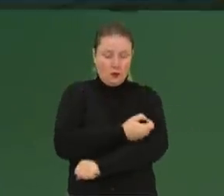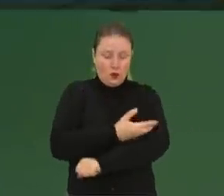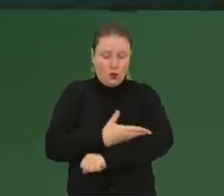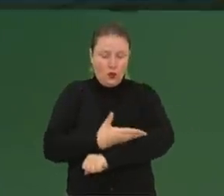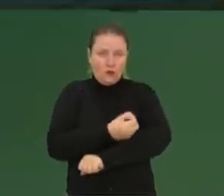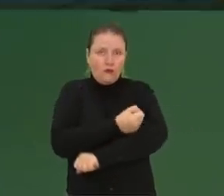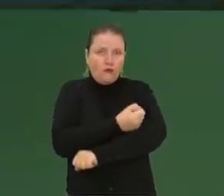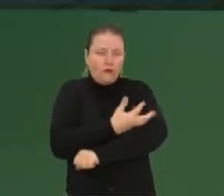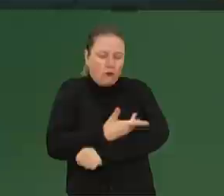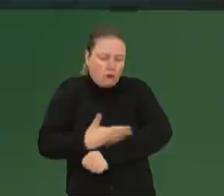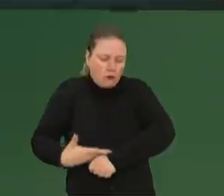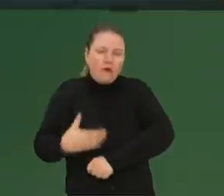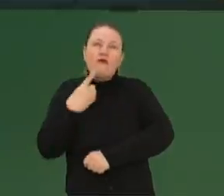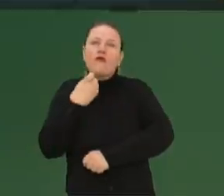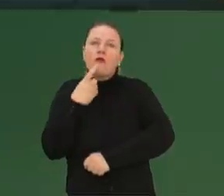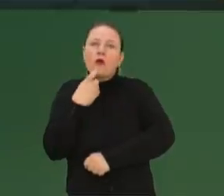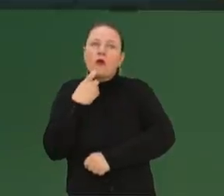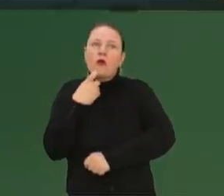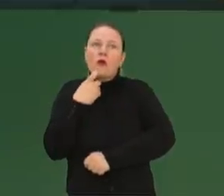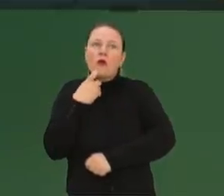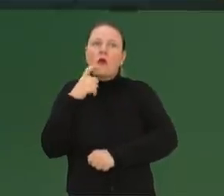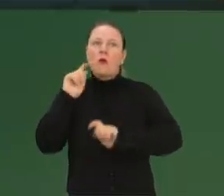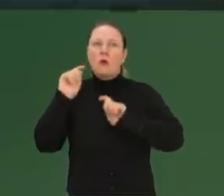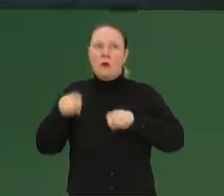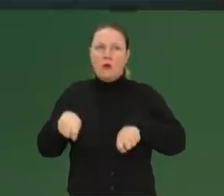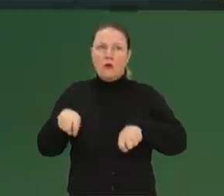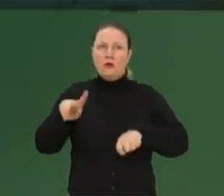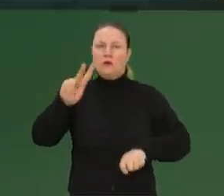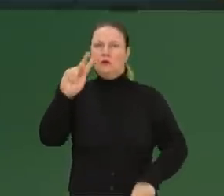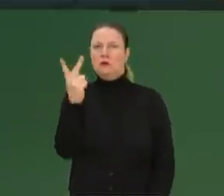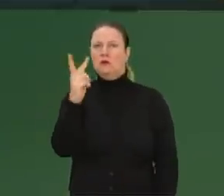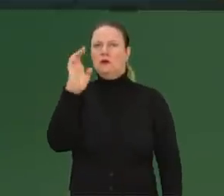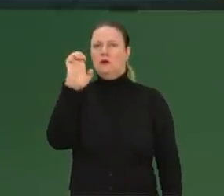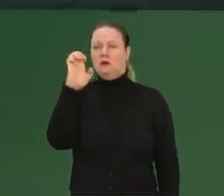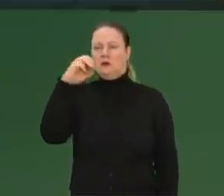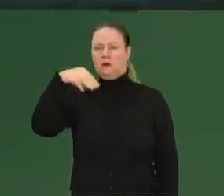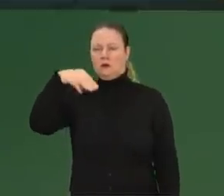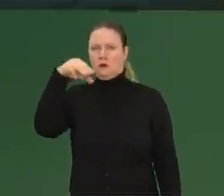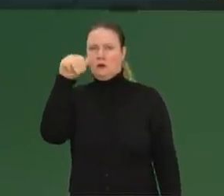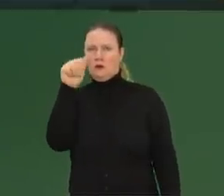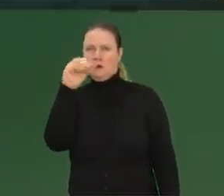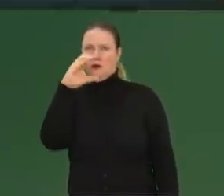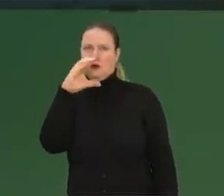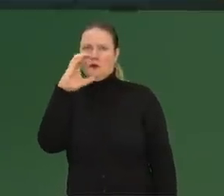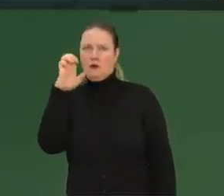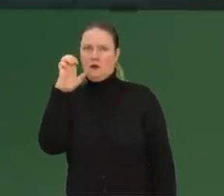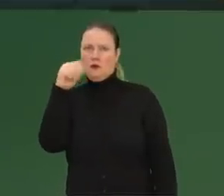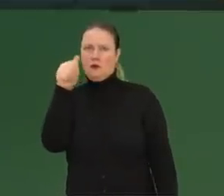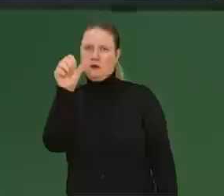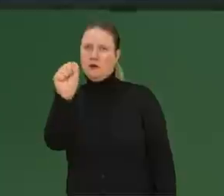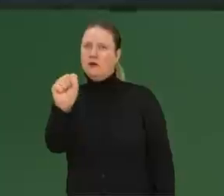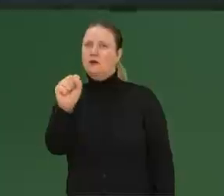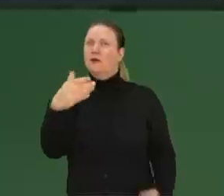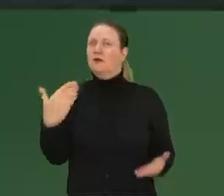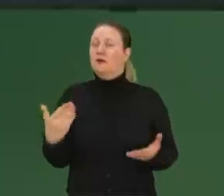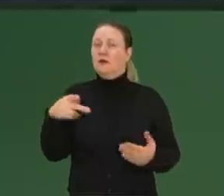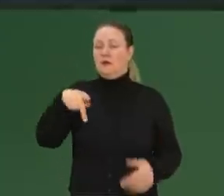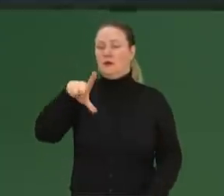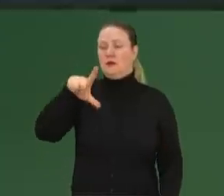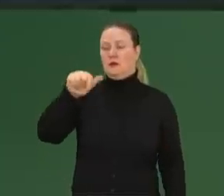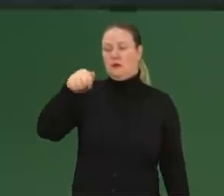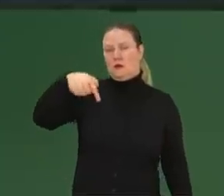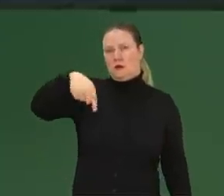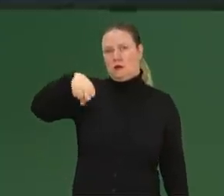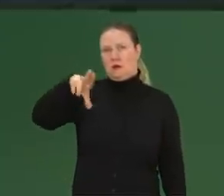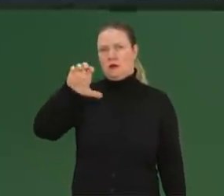pode ser chamado de hemácia ou eritrócito. Glóbulo branco pode ser chamado também de leucócito. E as plaquetas podem